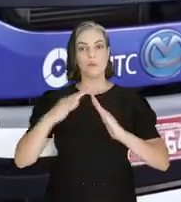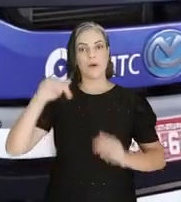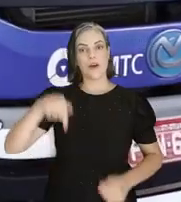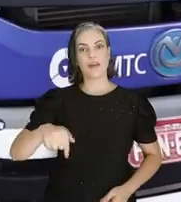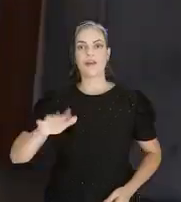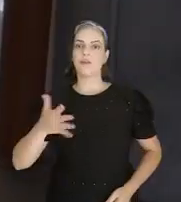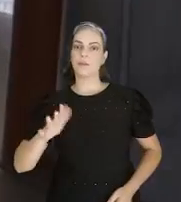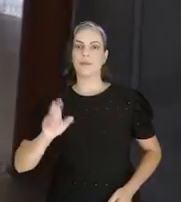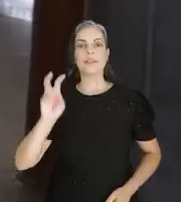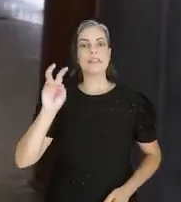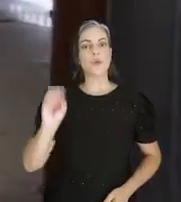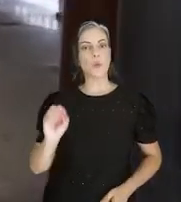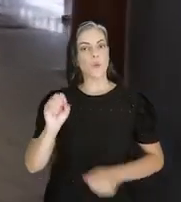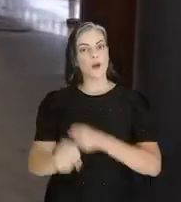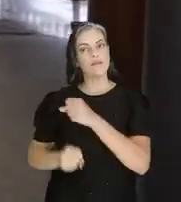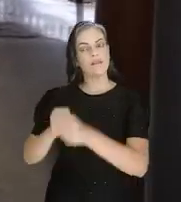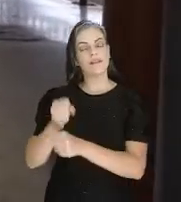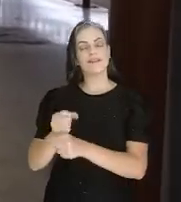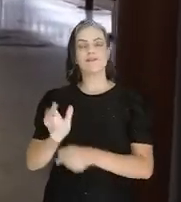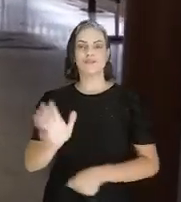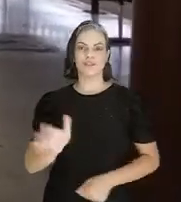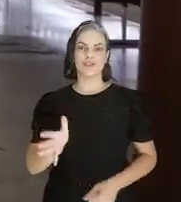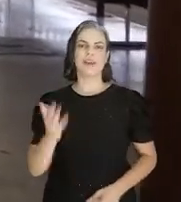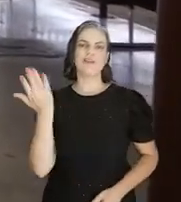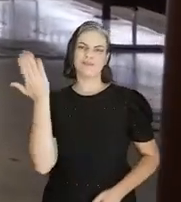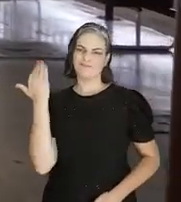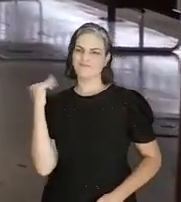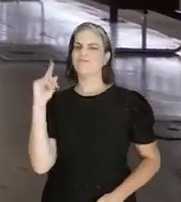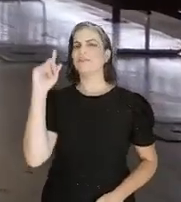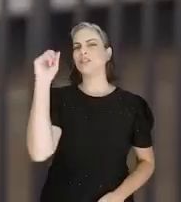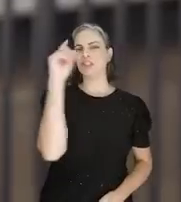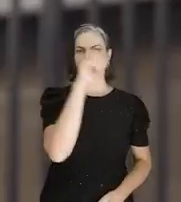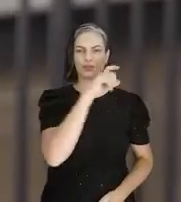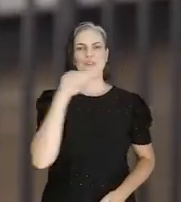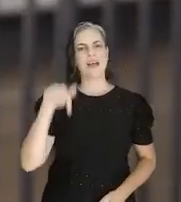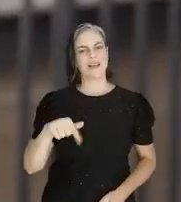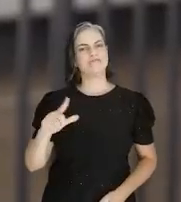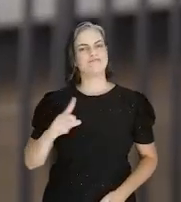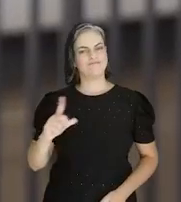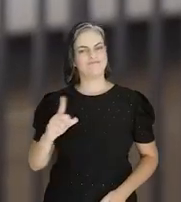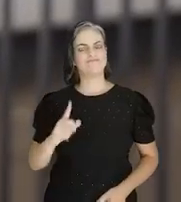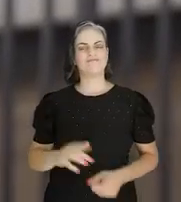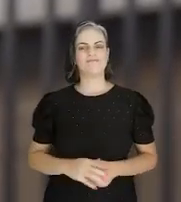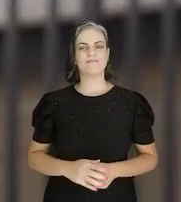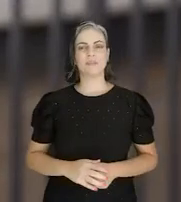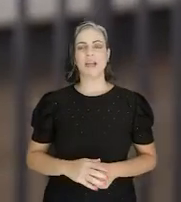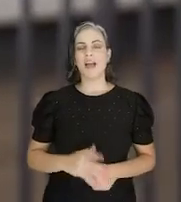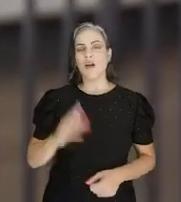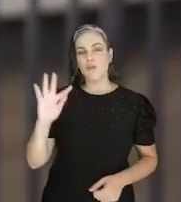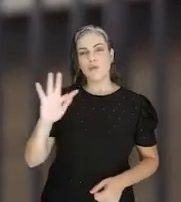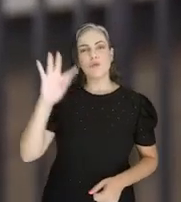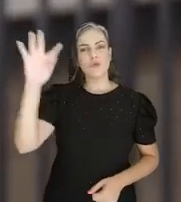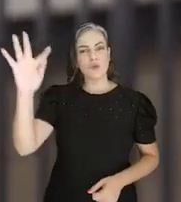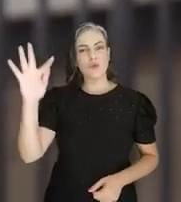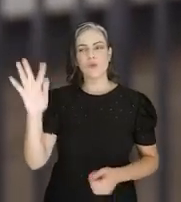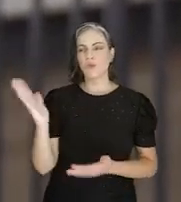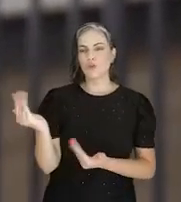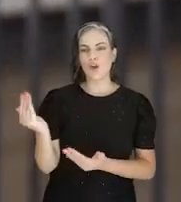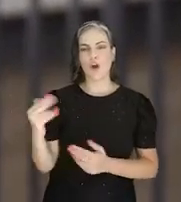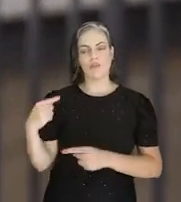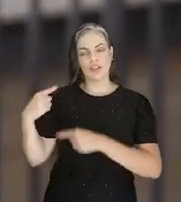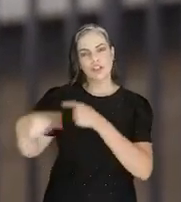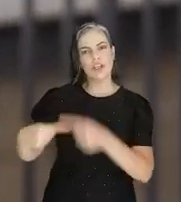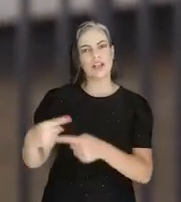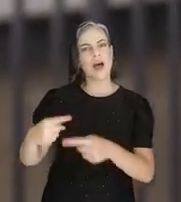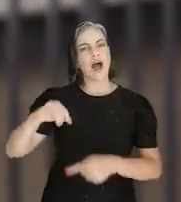sou moradora aqui há uns 50 anos e a gente já passou mal um bocado, né? Eu acho que para a nossa futura geração isso aqui vai